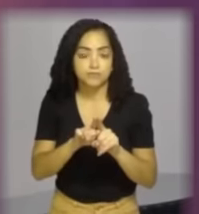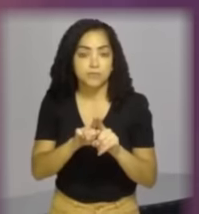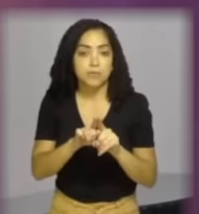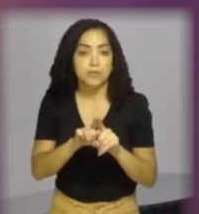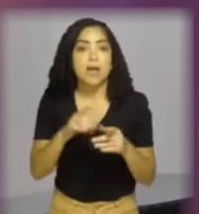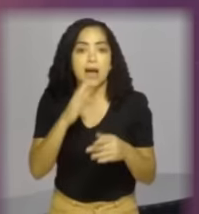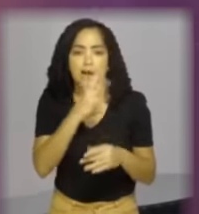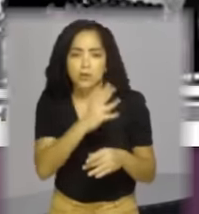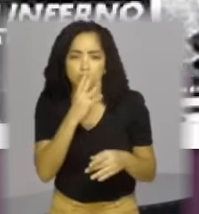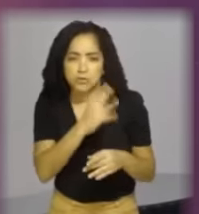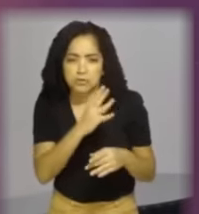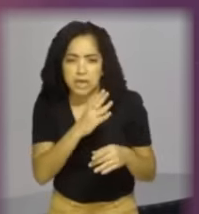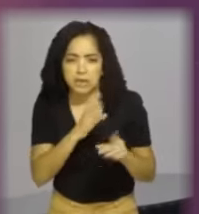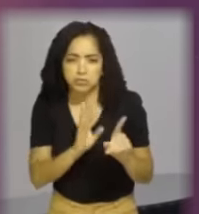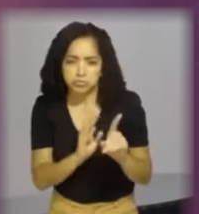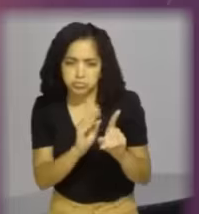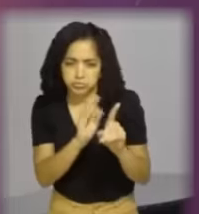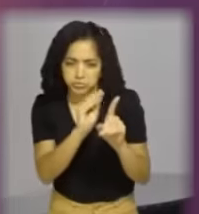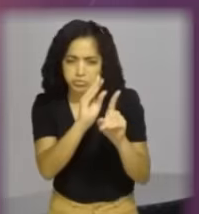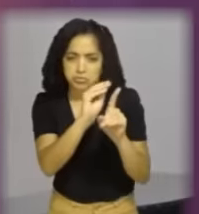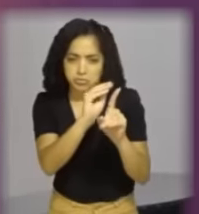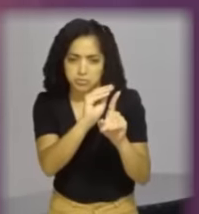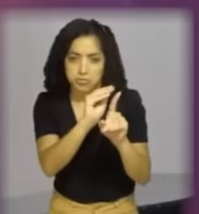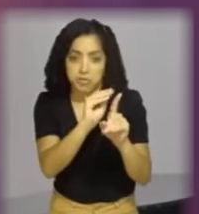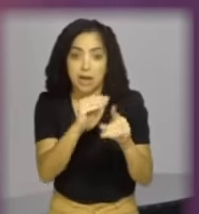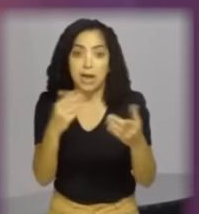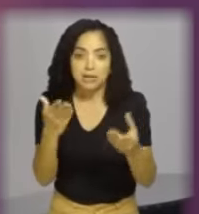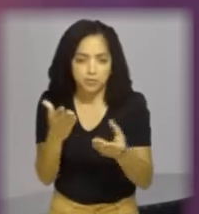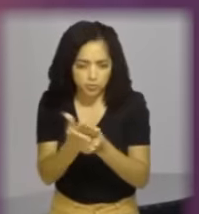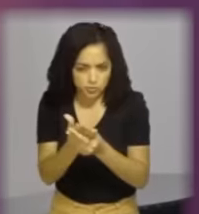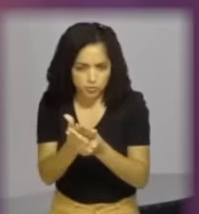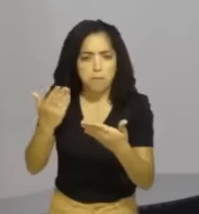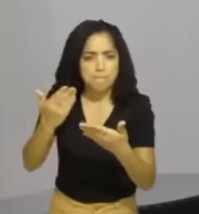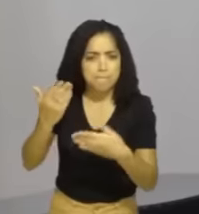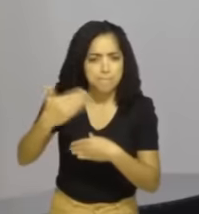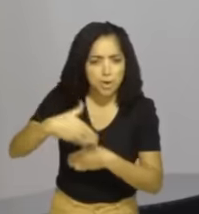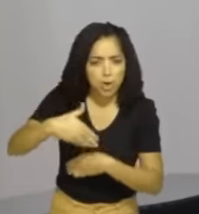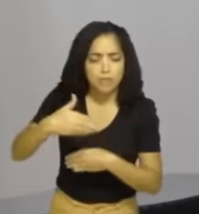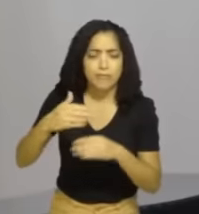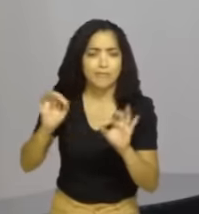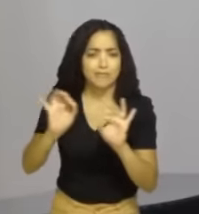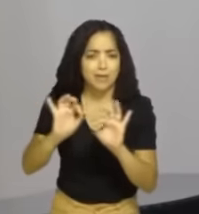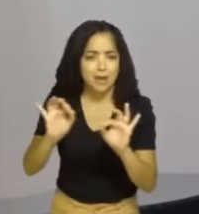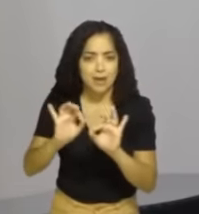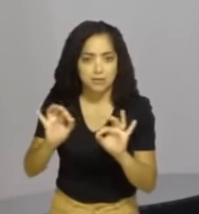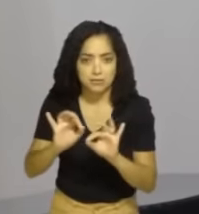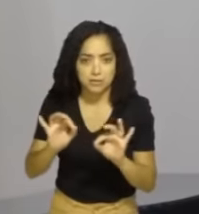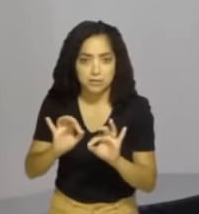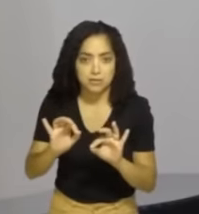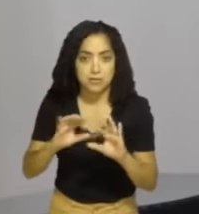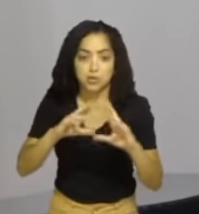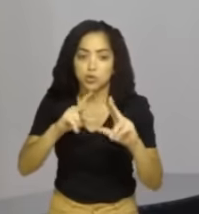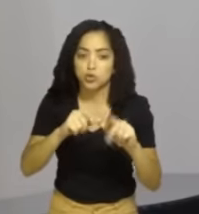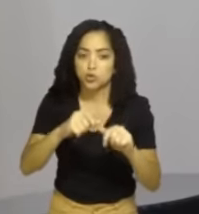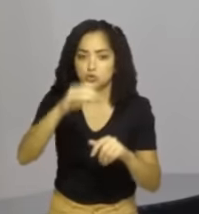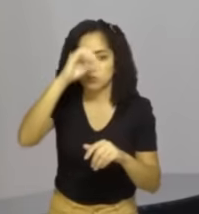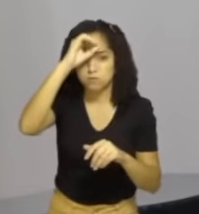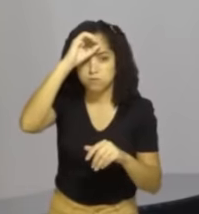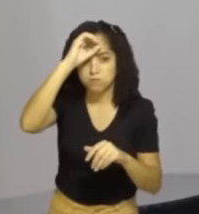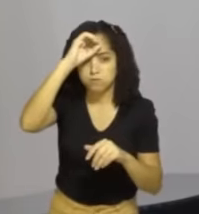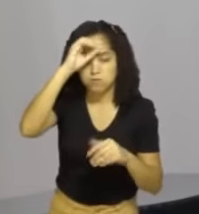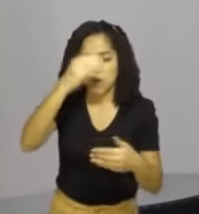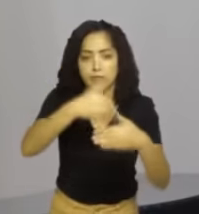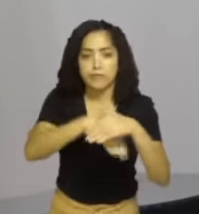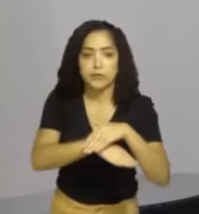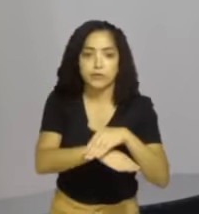de menor. Depois, o processo comprovou que não havia provas suficientes e que os envolvidos no caso eram todos inocentes, o caso foi